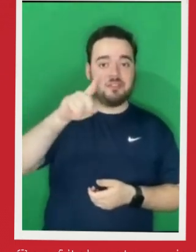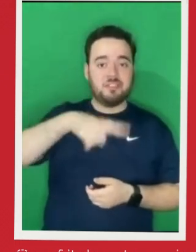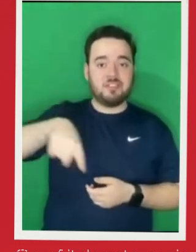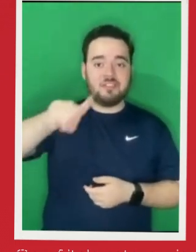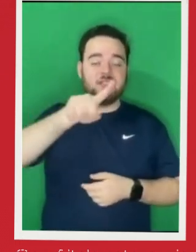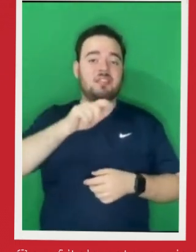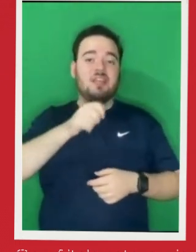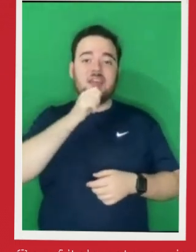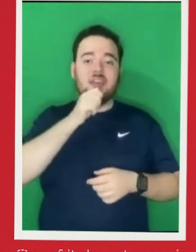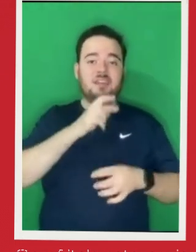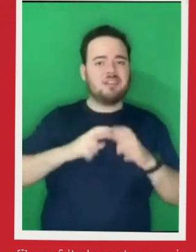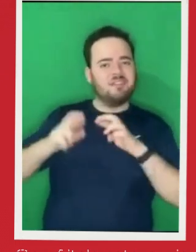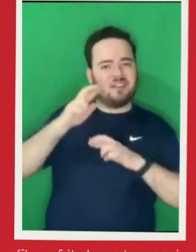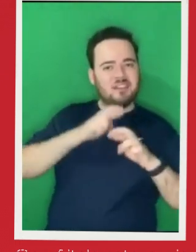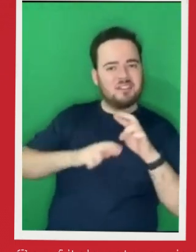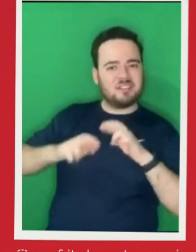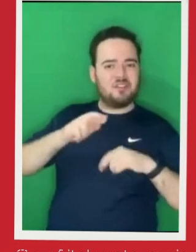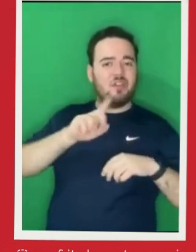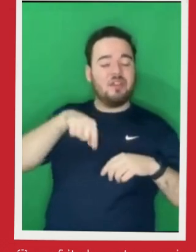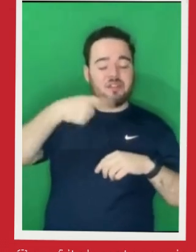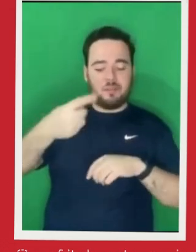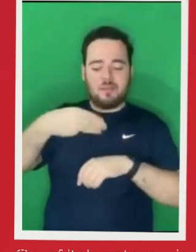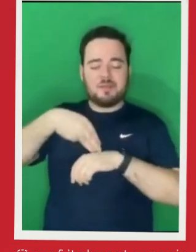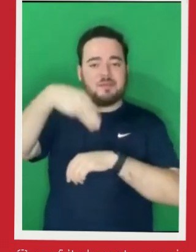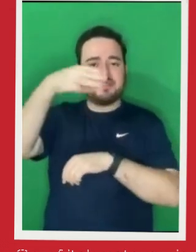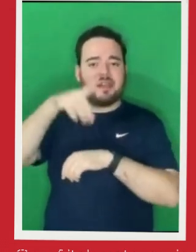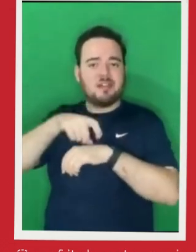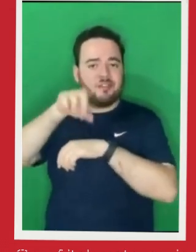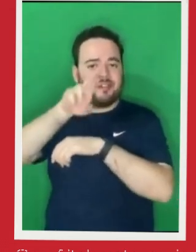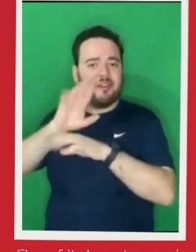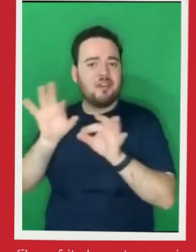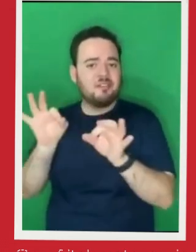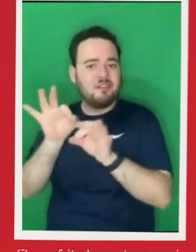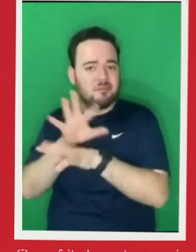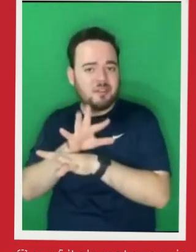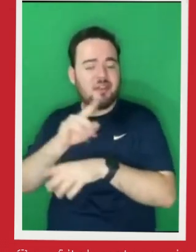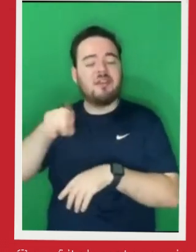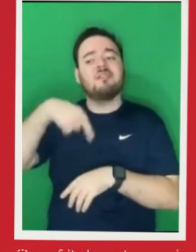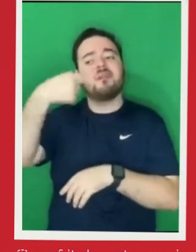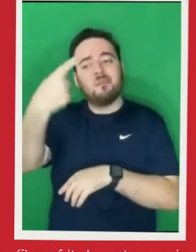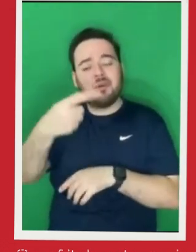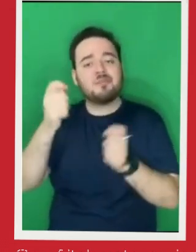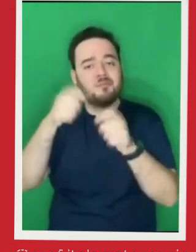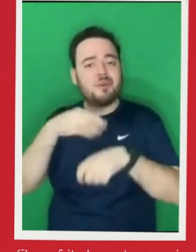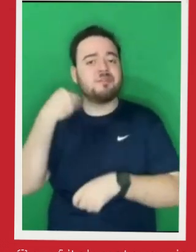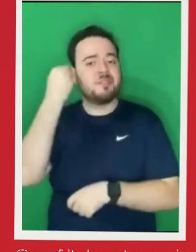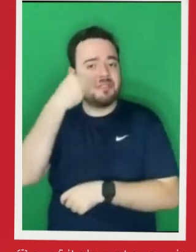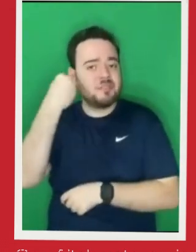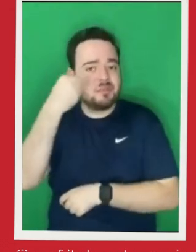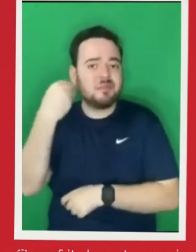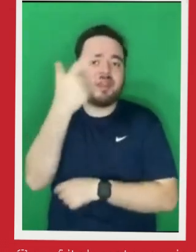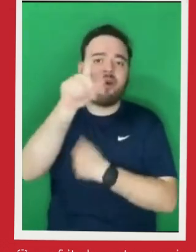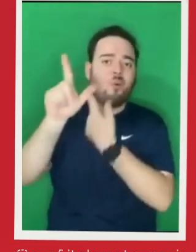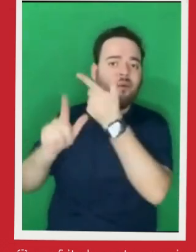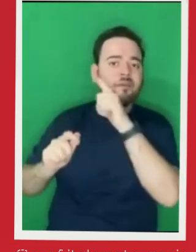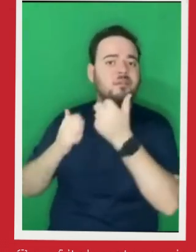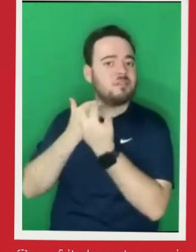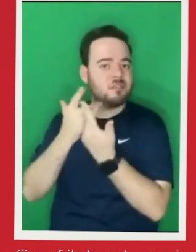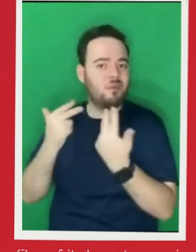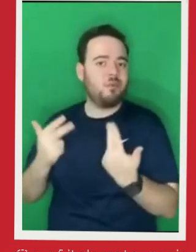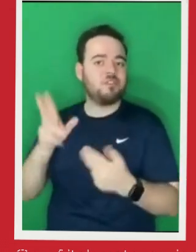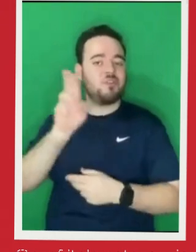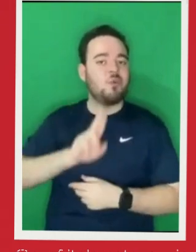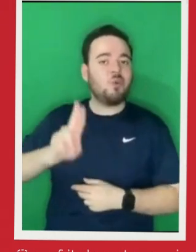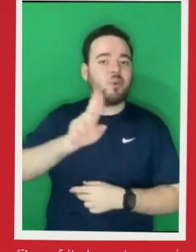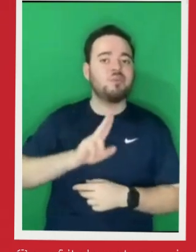está em avaliação. Depois que você terminar mestrado, doutorado, aí você pode fazer mais experimentação sobre como